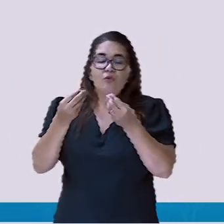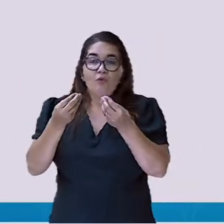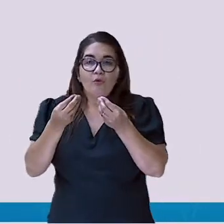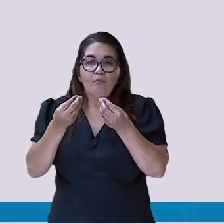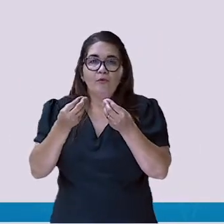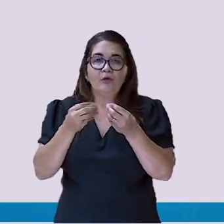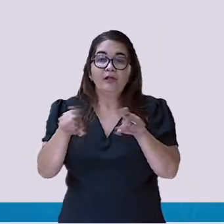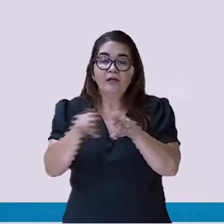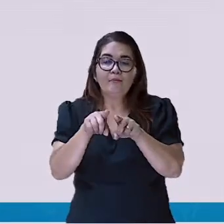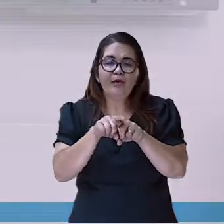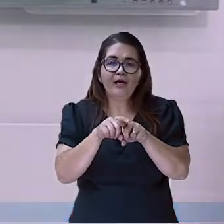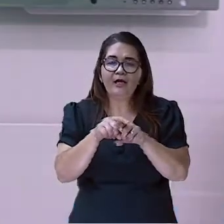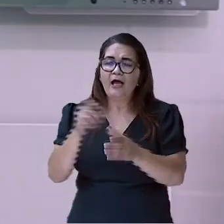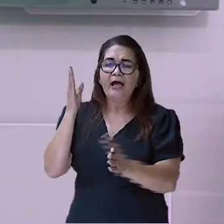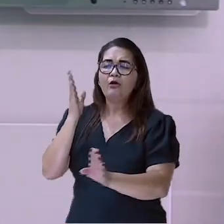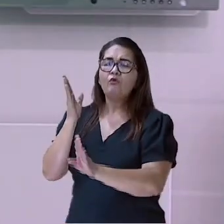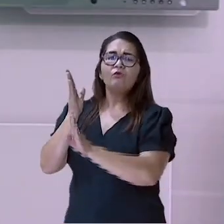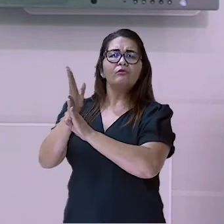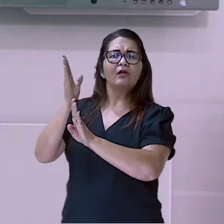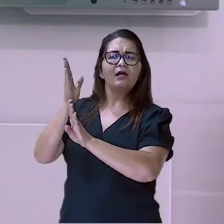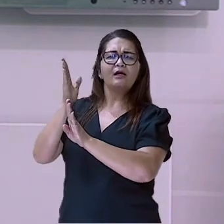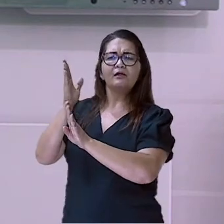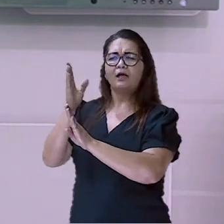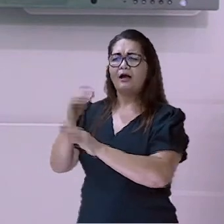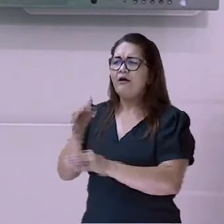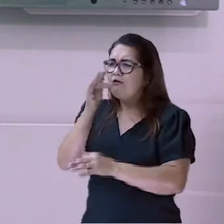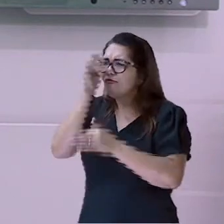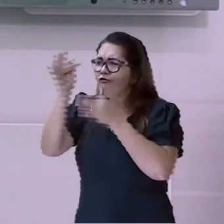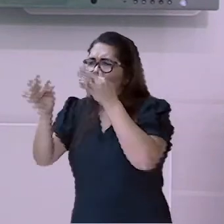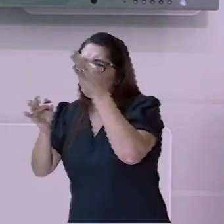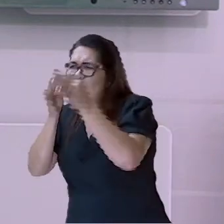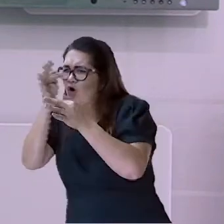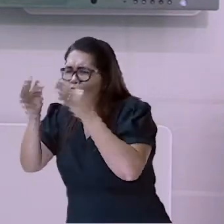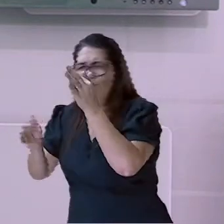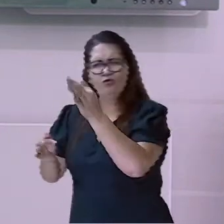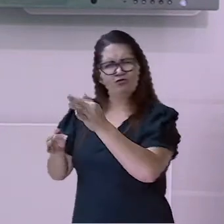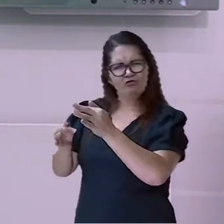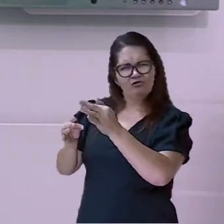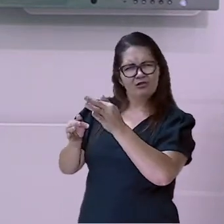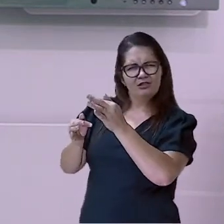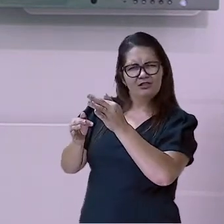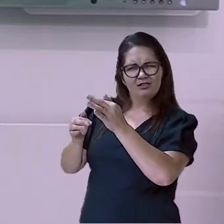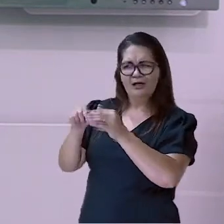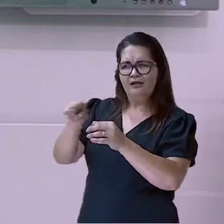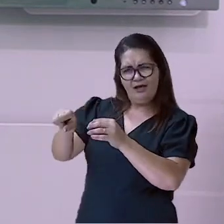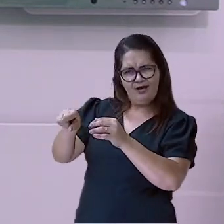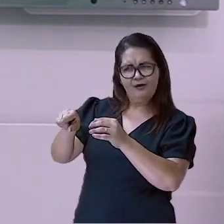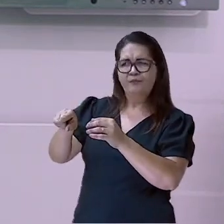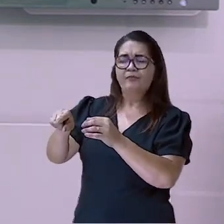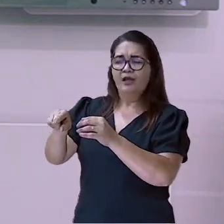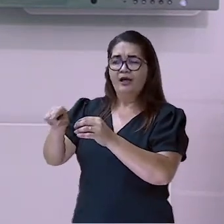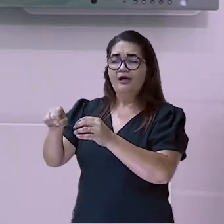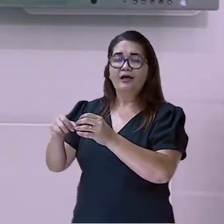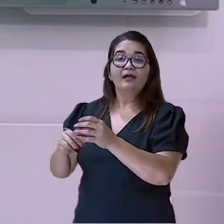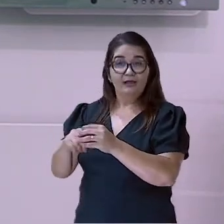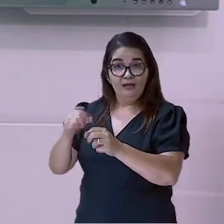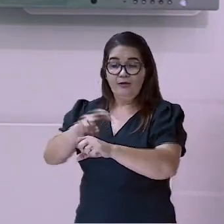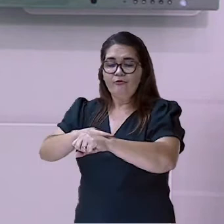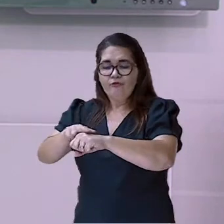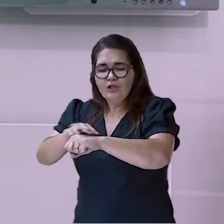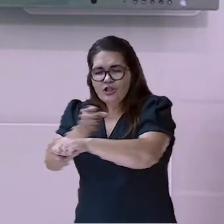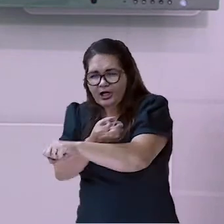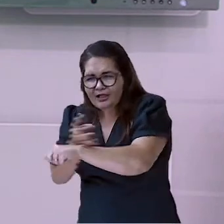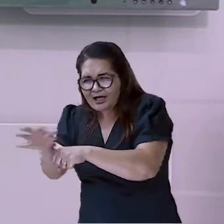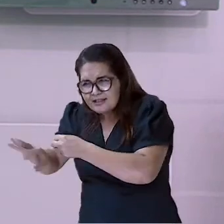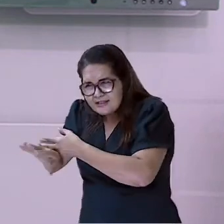encontra aí na Mata Atlântica, elas são adaptadas para muita água, para chuva, elas são próprias para isso, por isso que elas